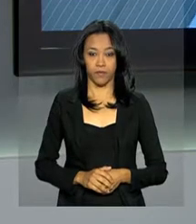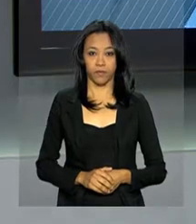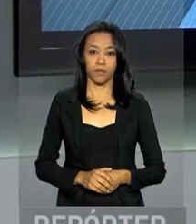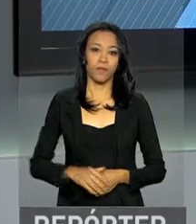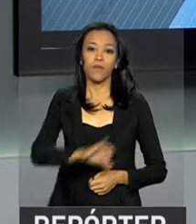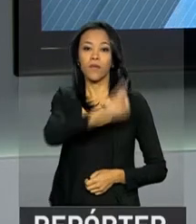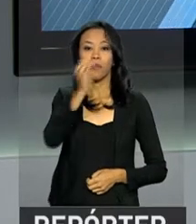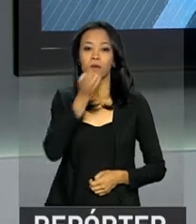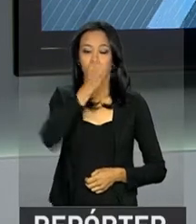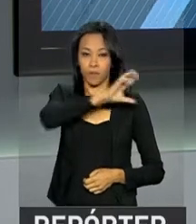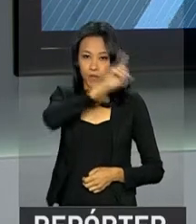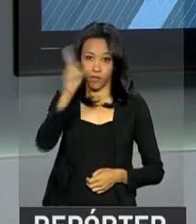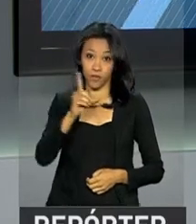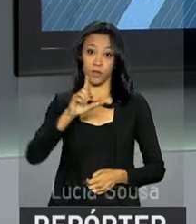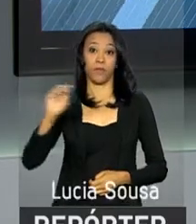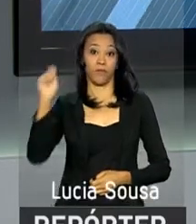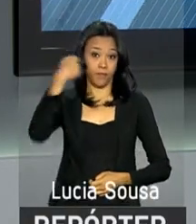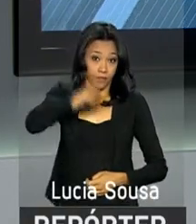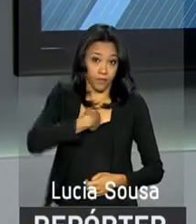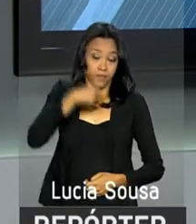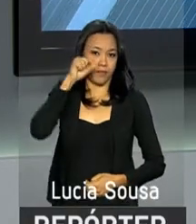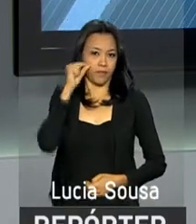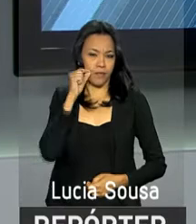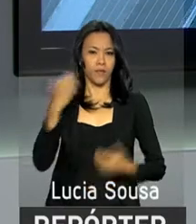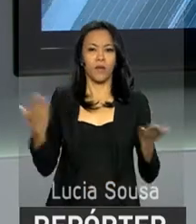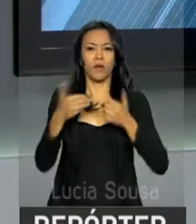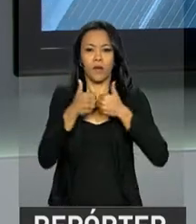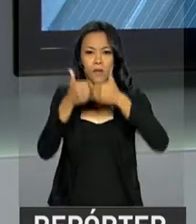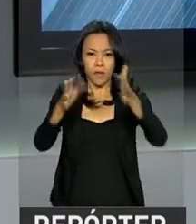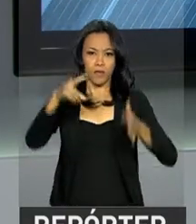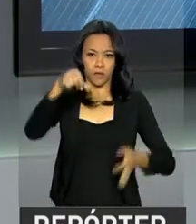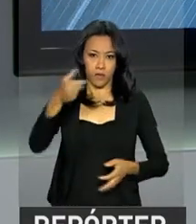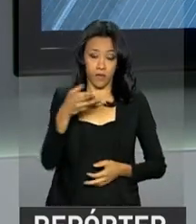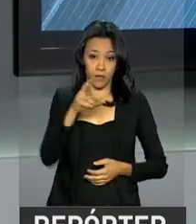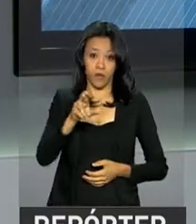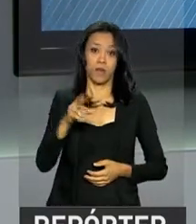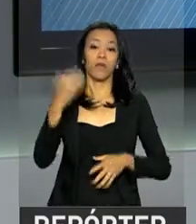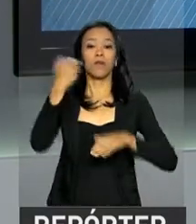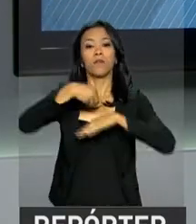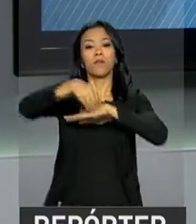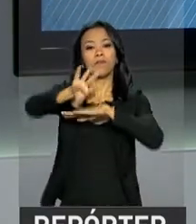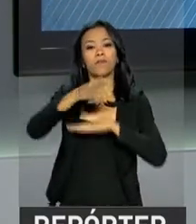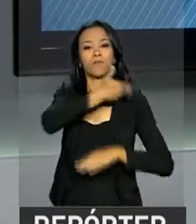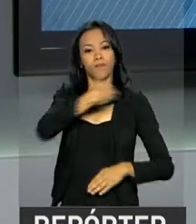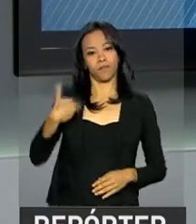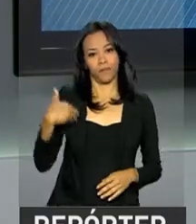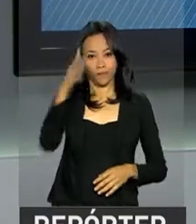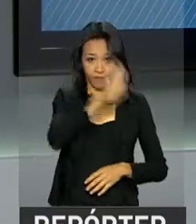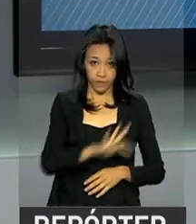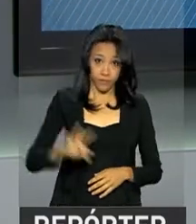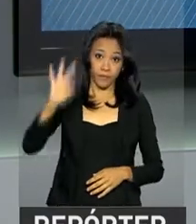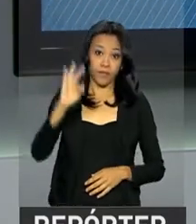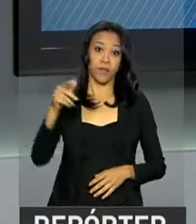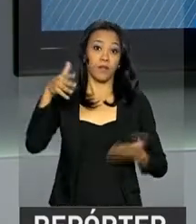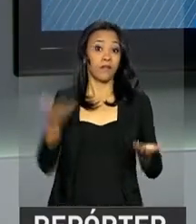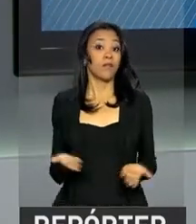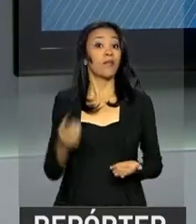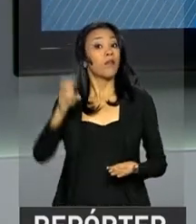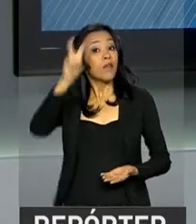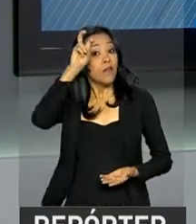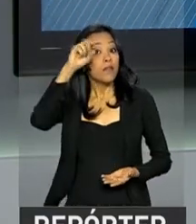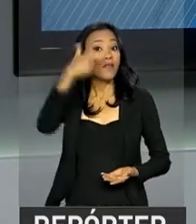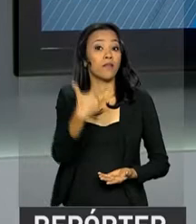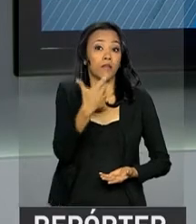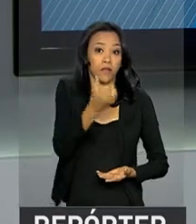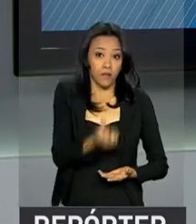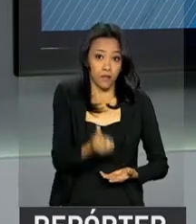olá bom dia sou carolina becker e começa agora o repórter nbr com as notícias do governo federal desta quinta-feira 26